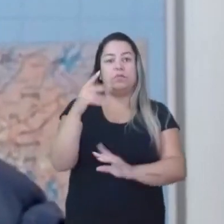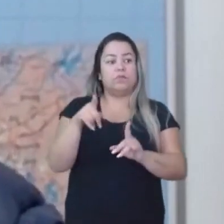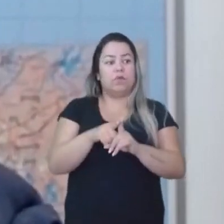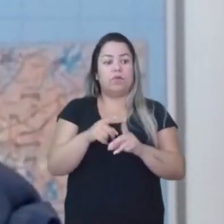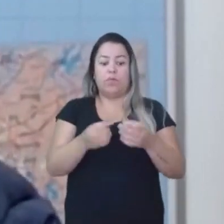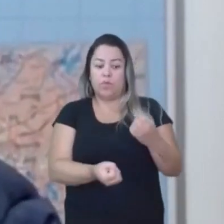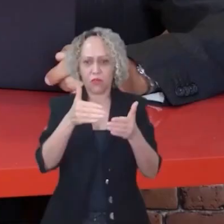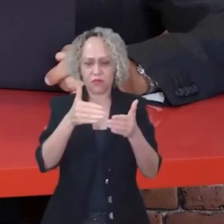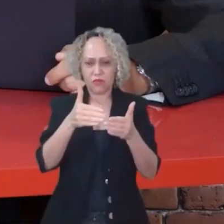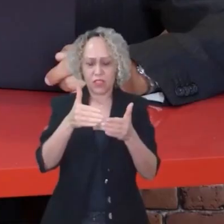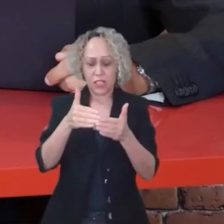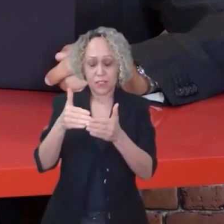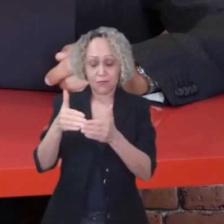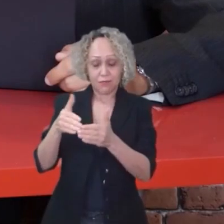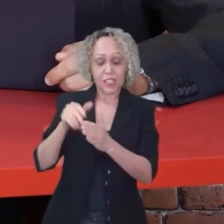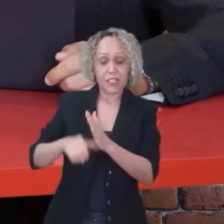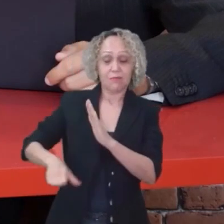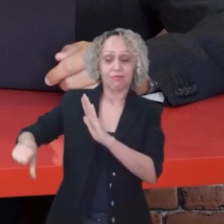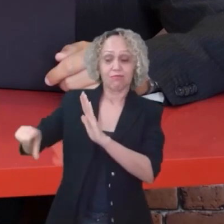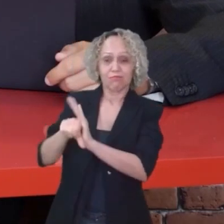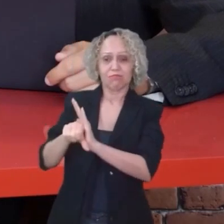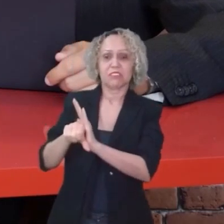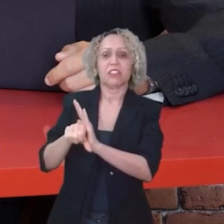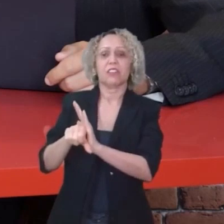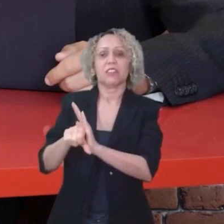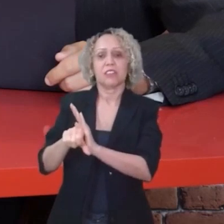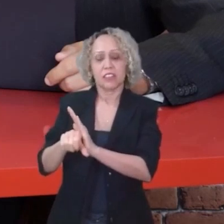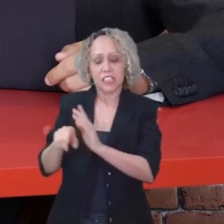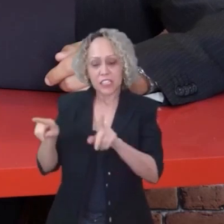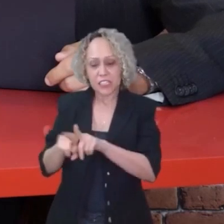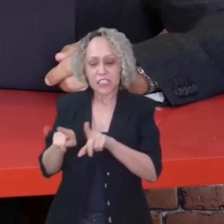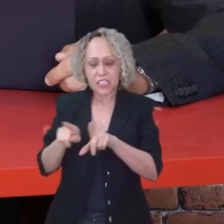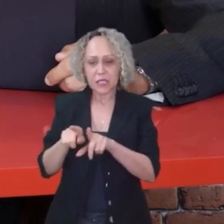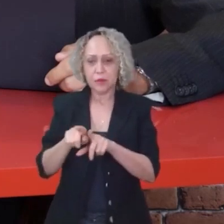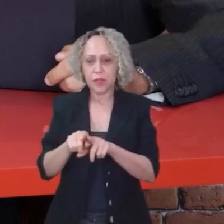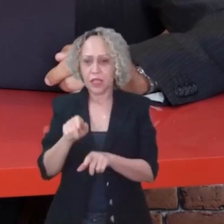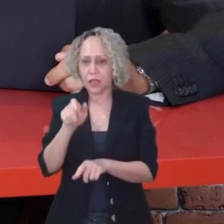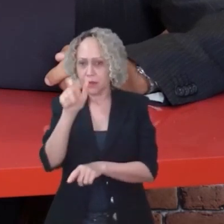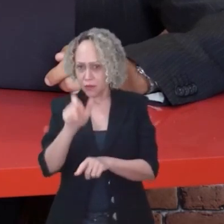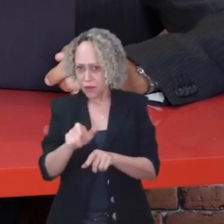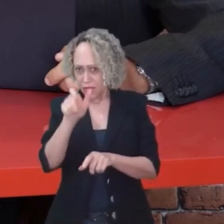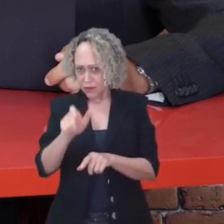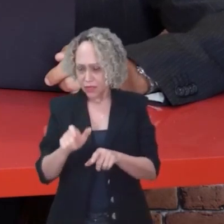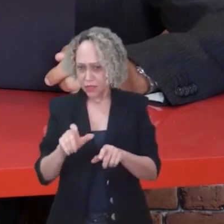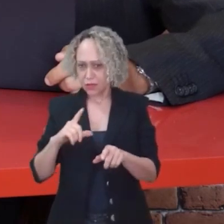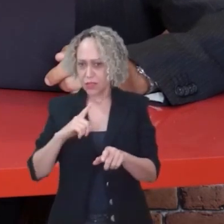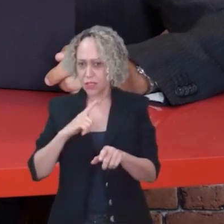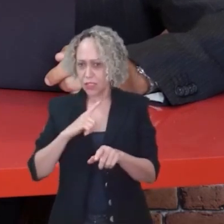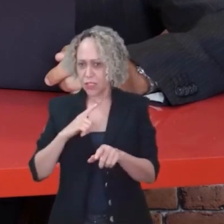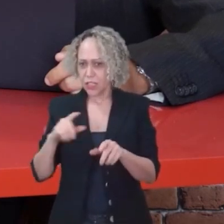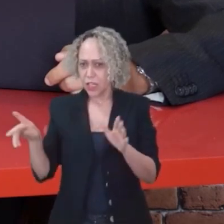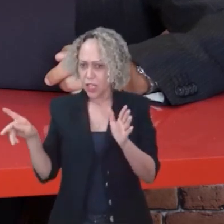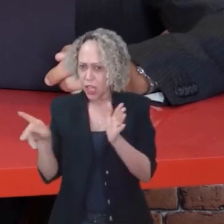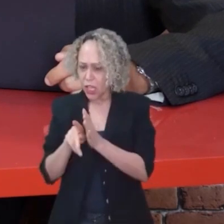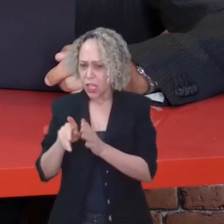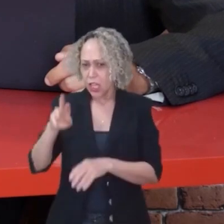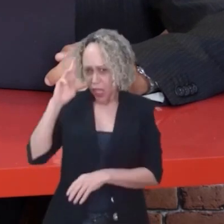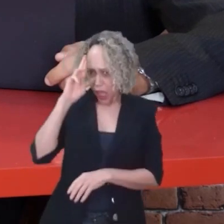os incêndios, mas também para os proprietários que não cuidam da sua propriedade, ou